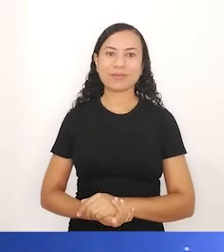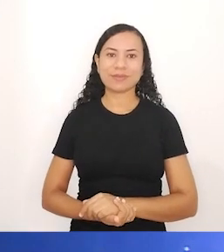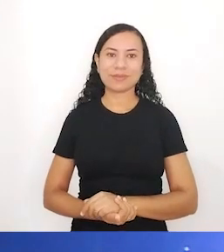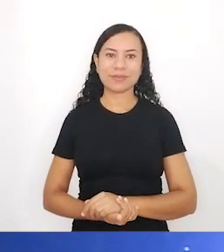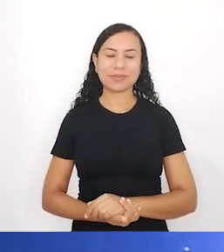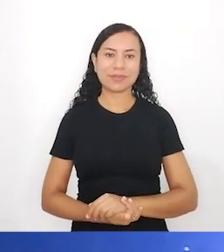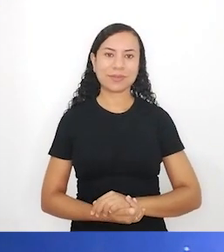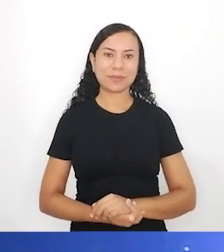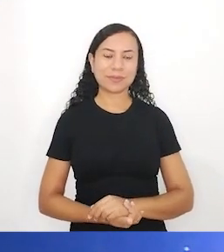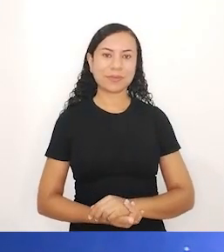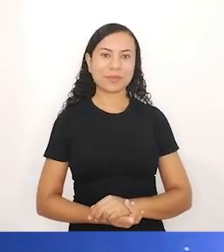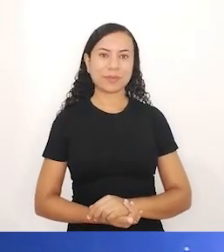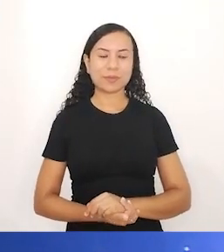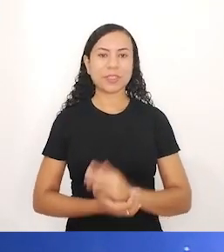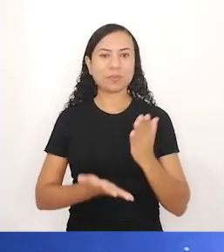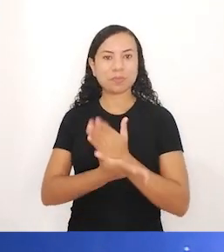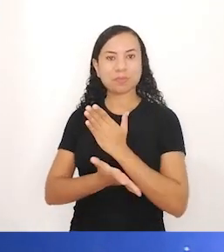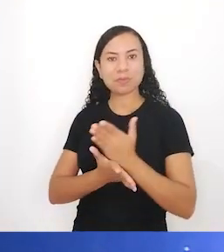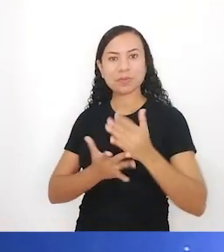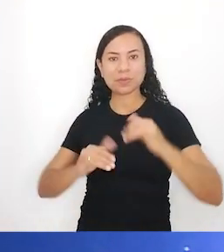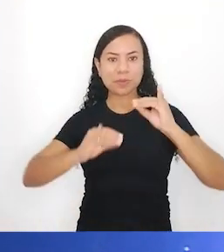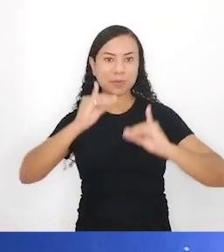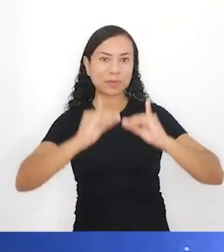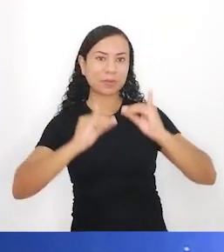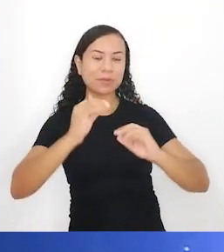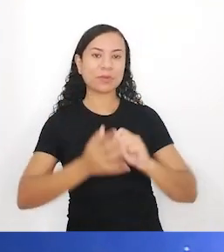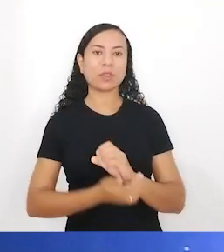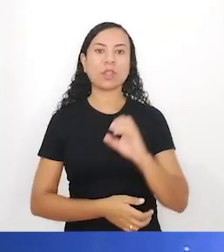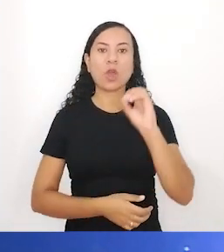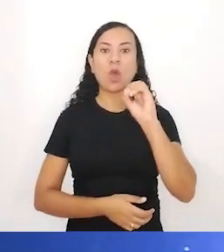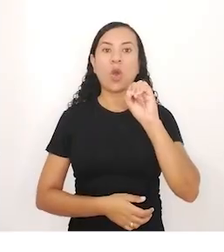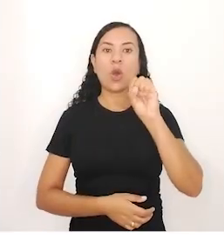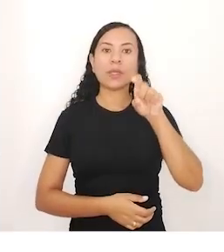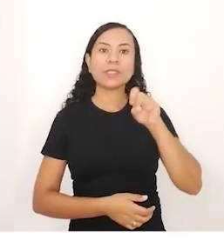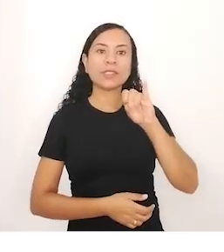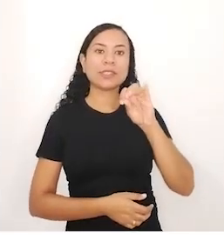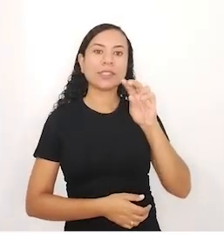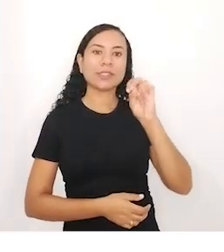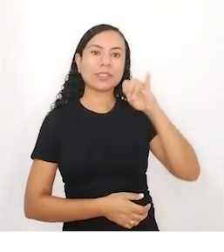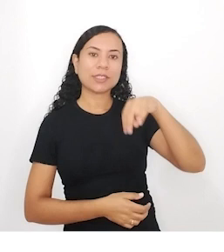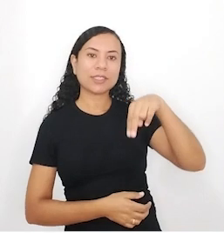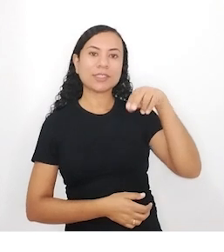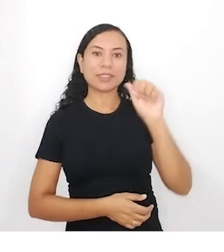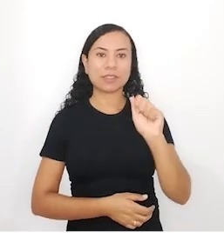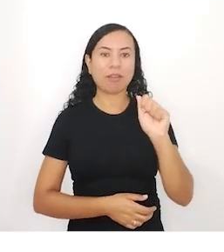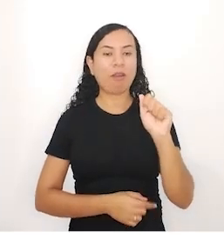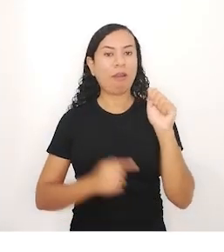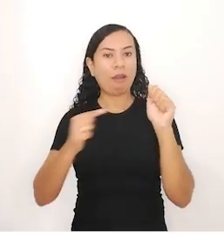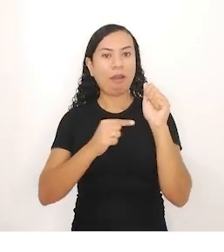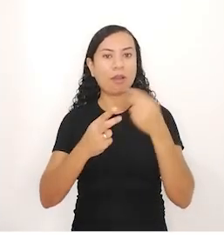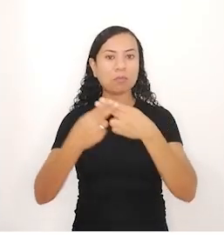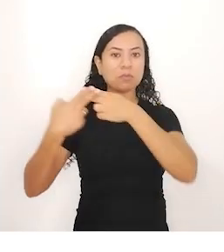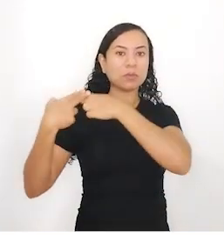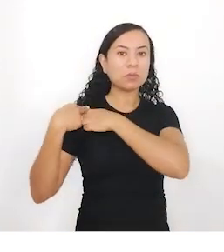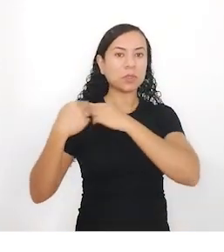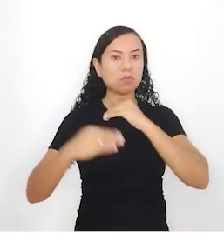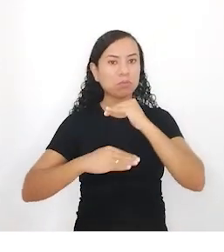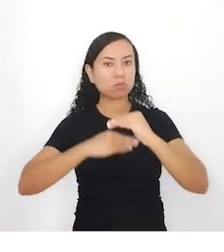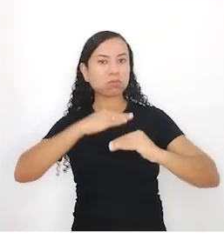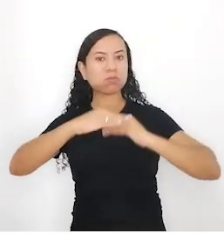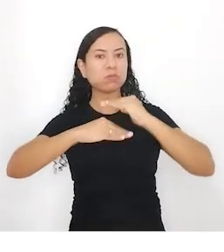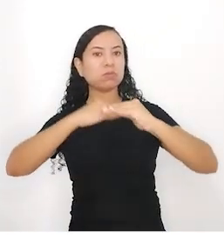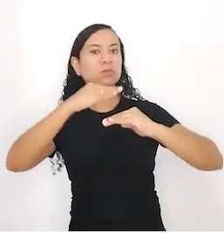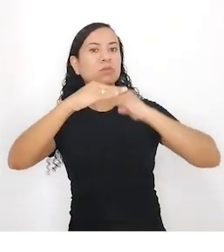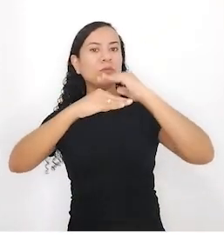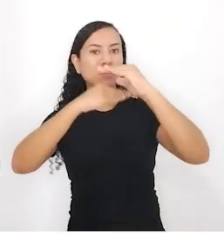hormônios. Tipos de hormônio. Auxina. A auxina, ela promove o crescimento e alongamento celular.